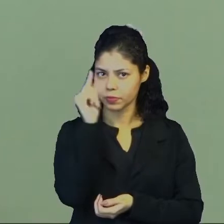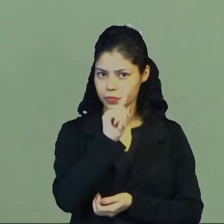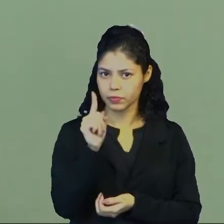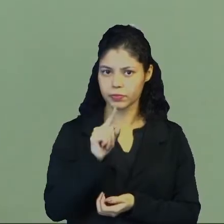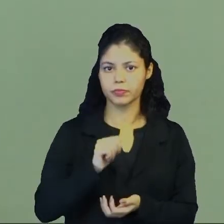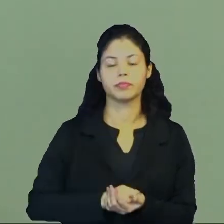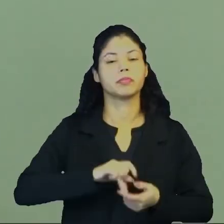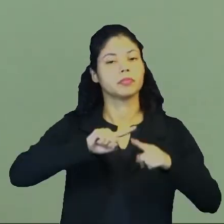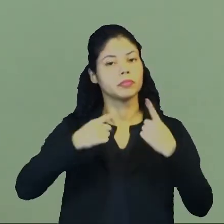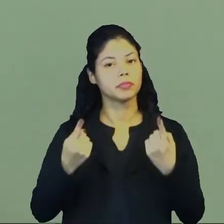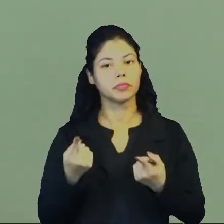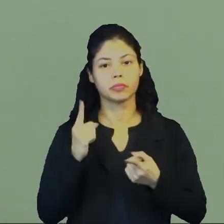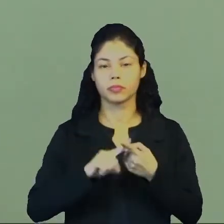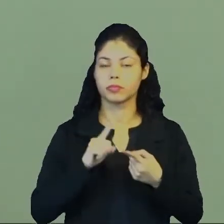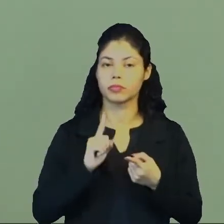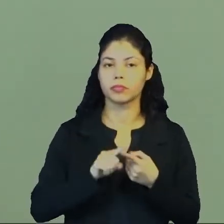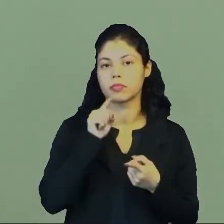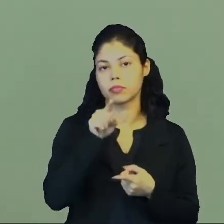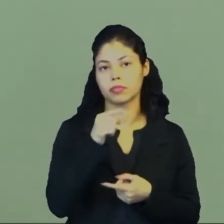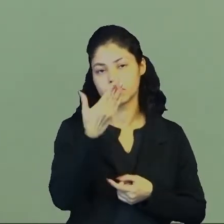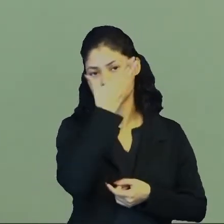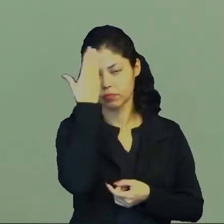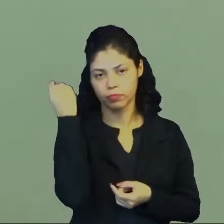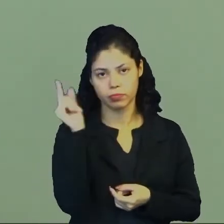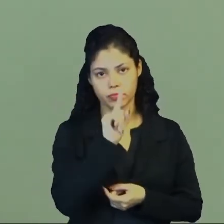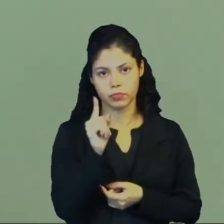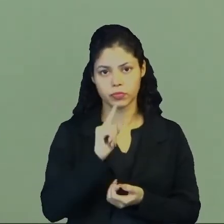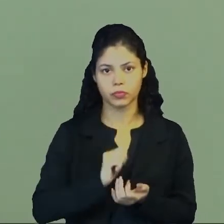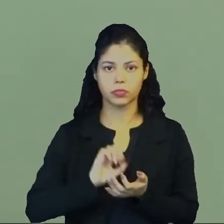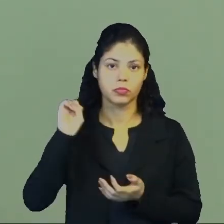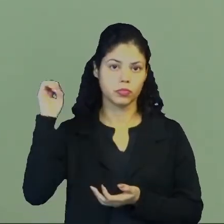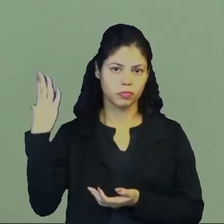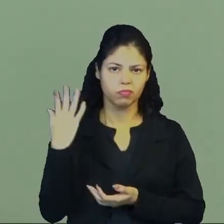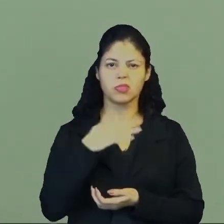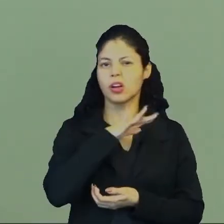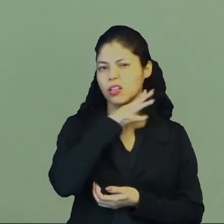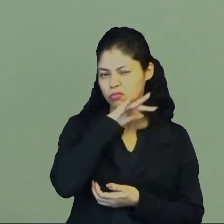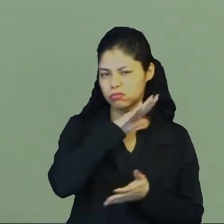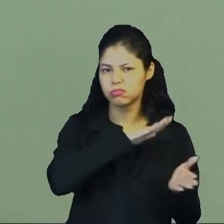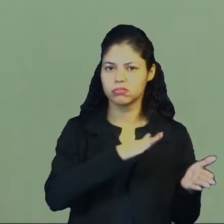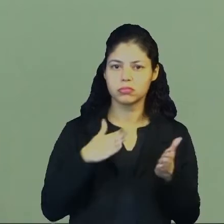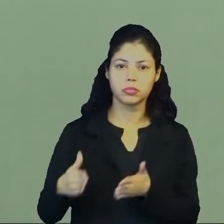esquecido, porque você não esquece os horrores da história,